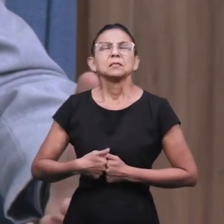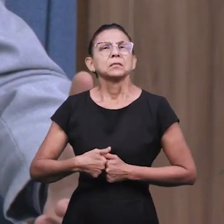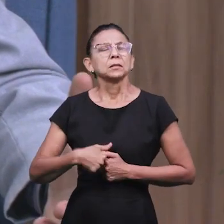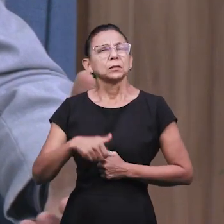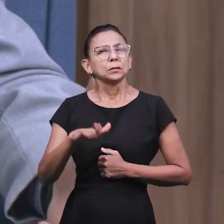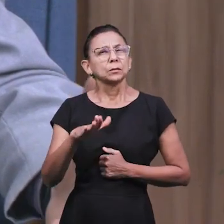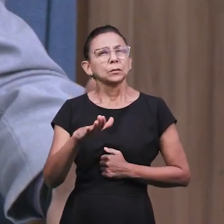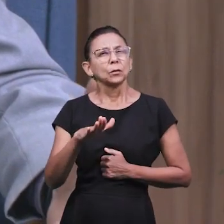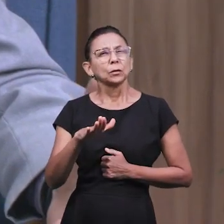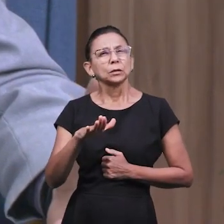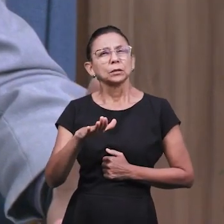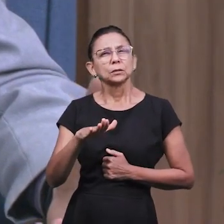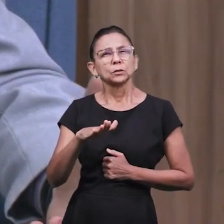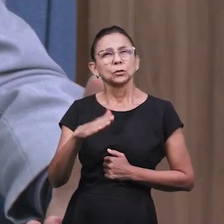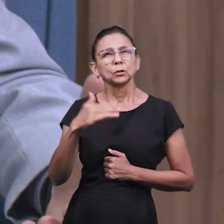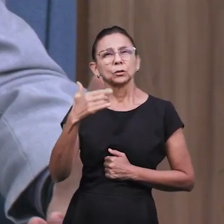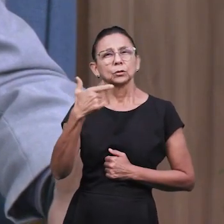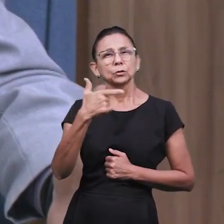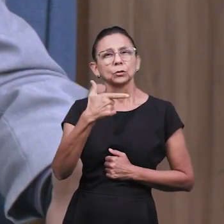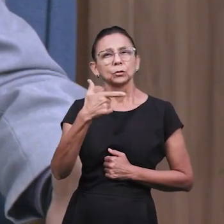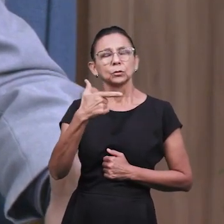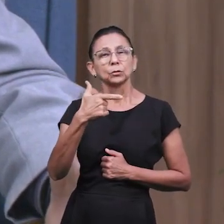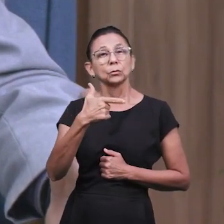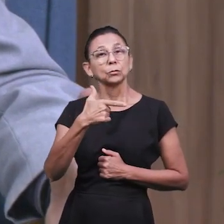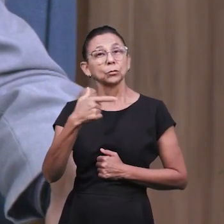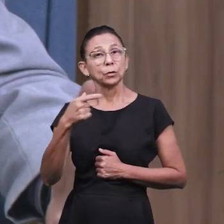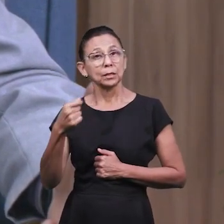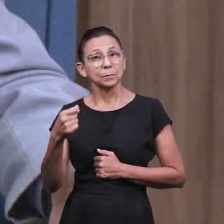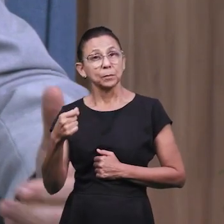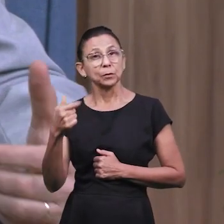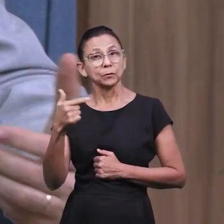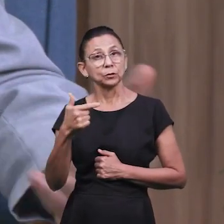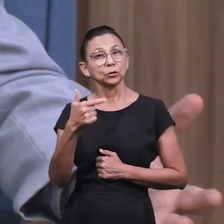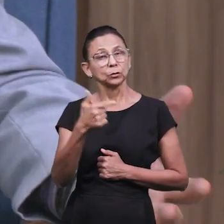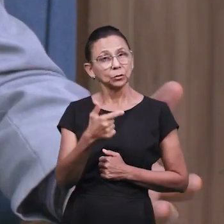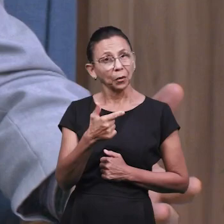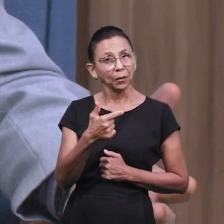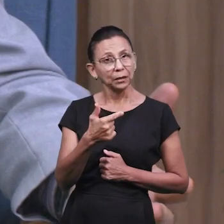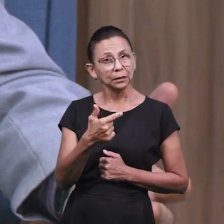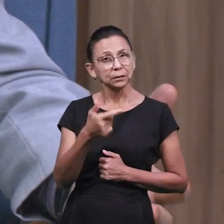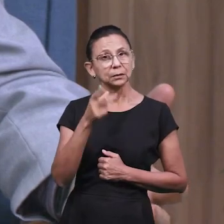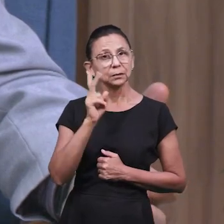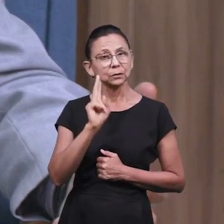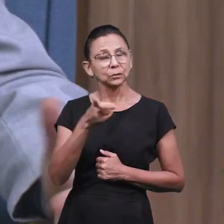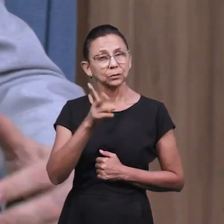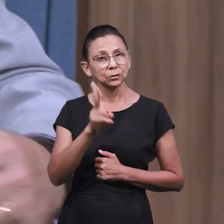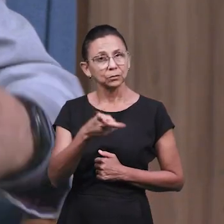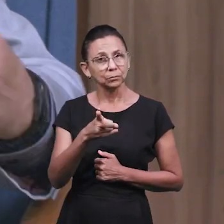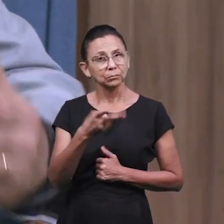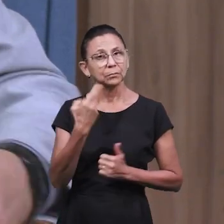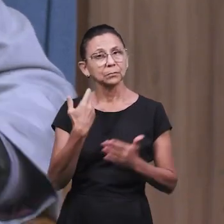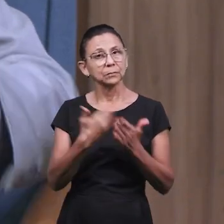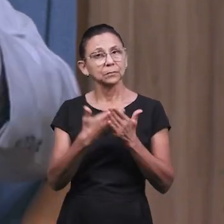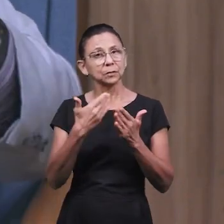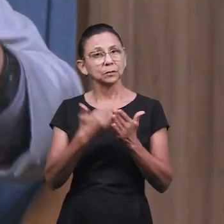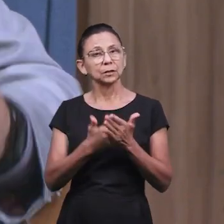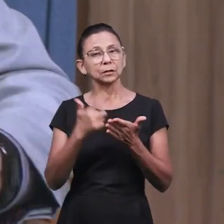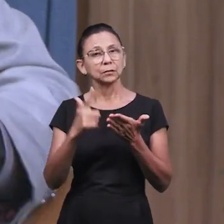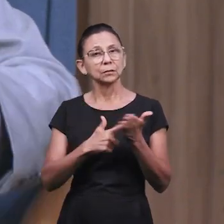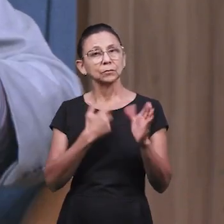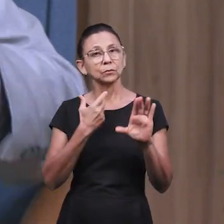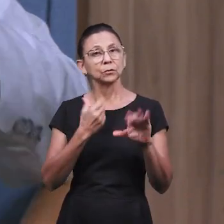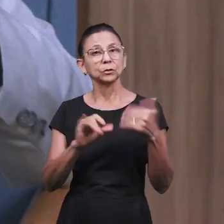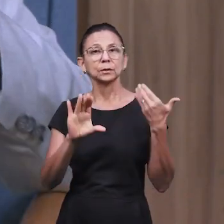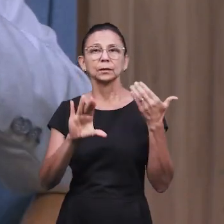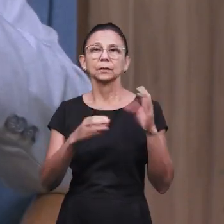estamos desde junho de 2022, nós estamos já terminando 2023 e nós continuamos,